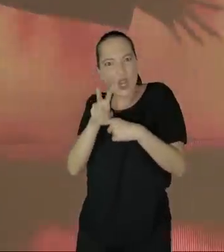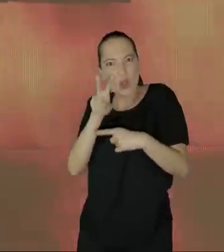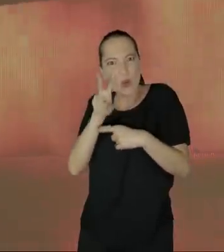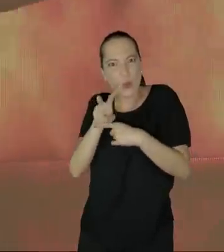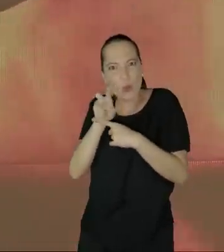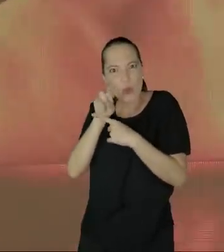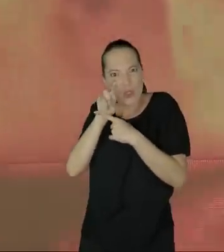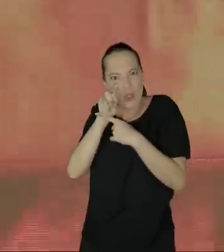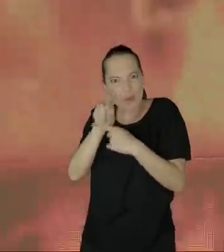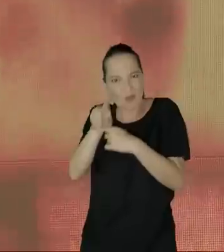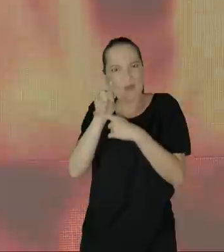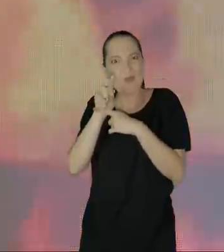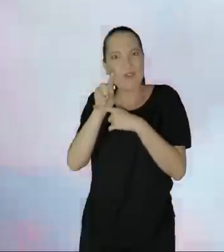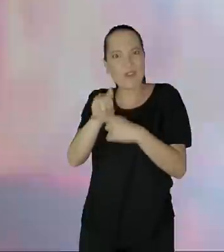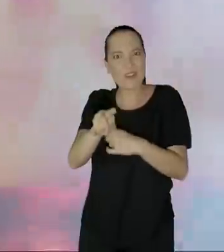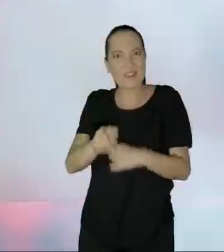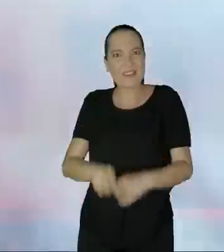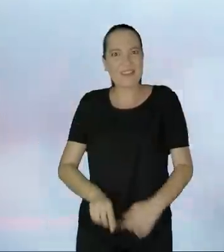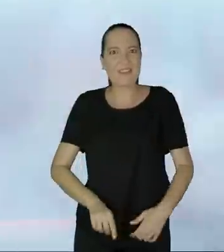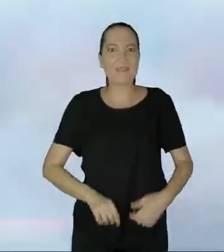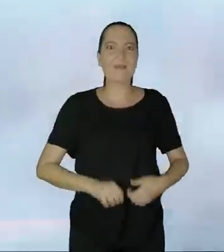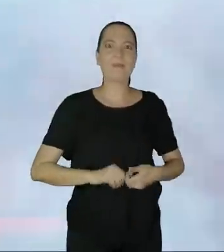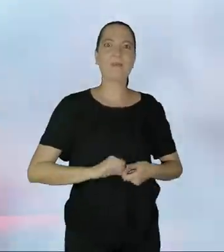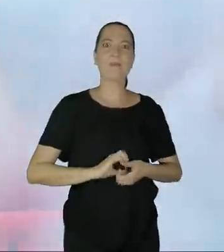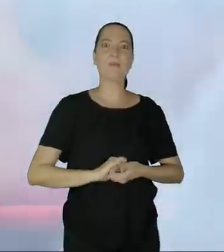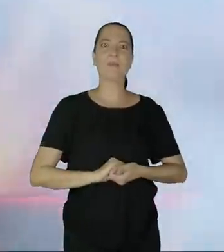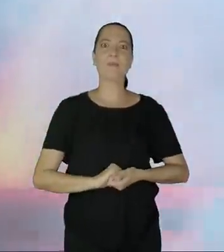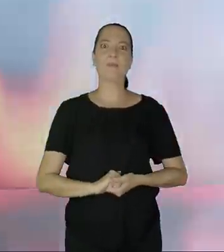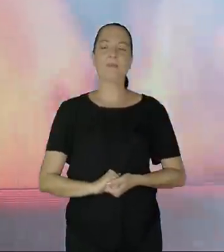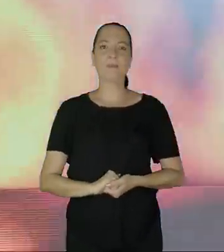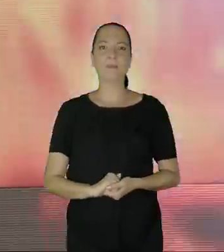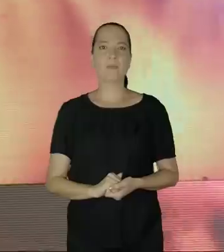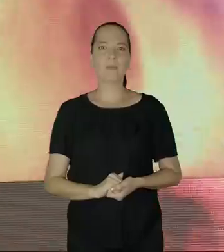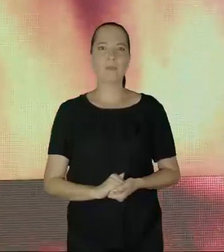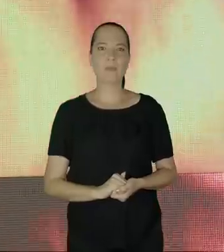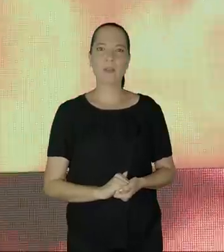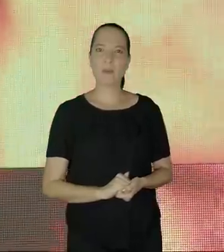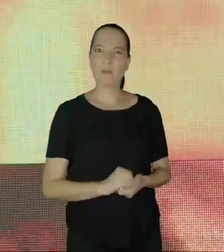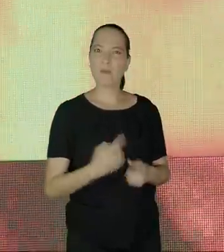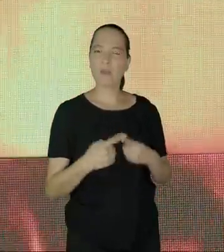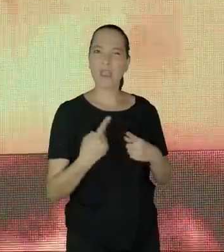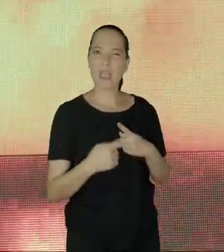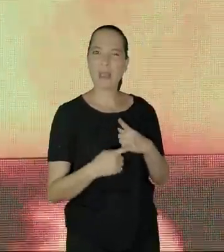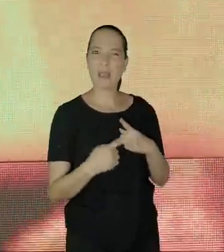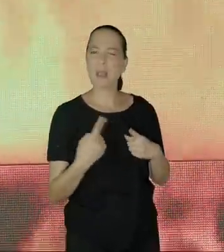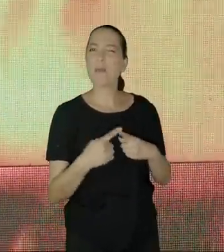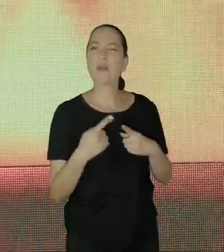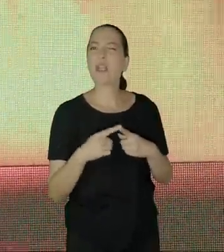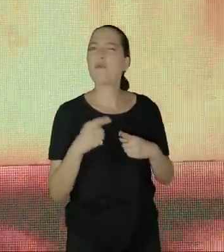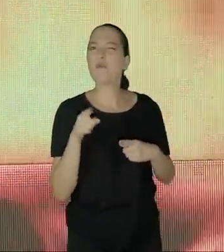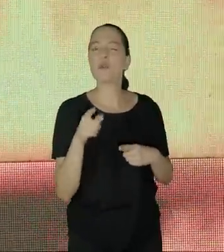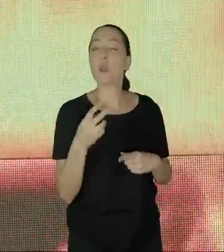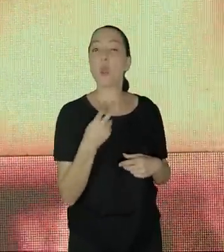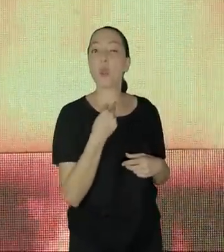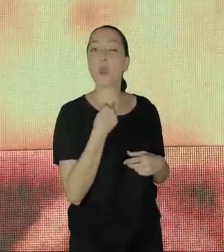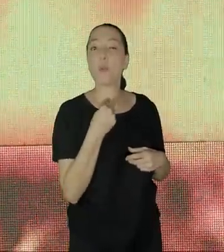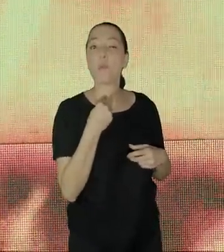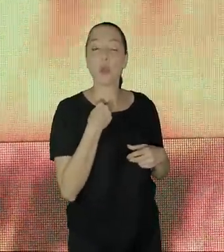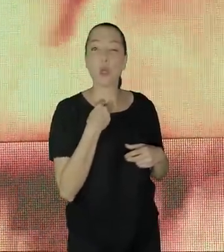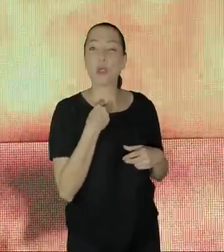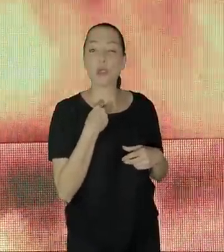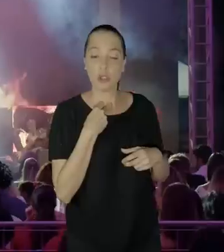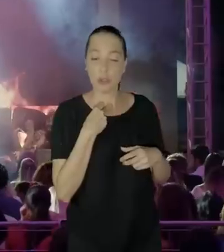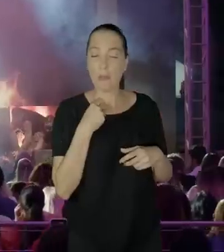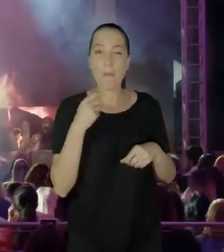te segurassem em suas mãos, para não ferires o teu pé em pedra